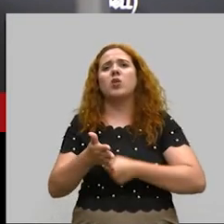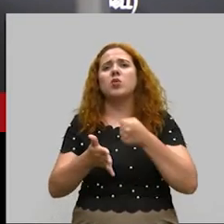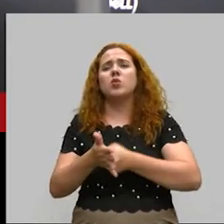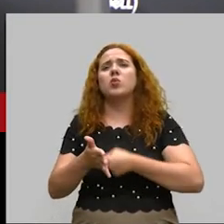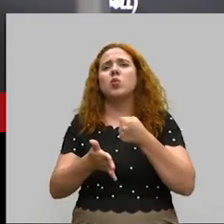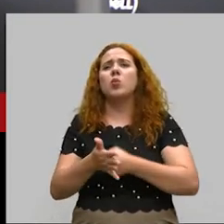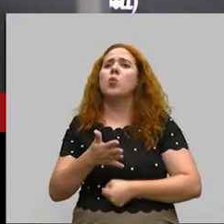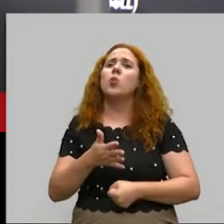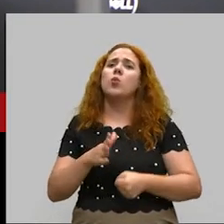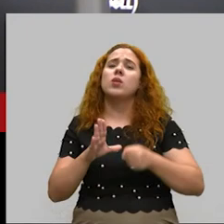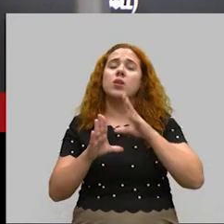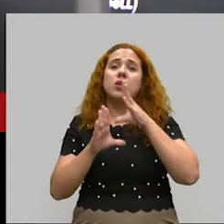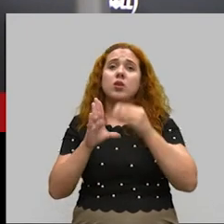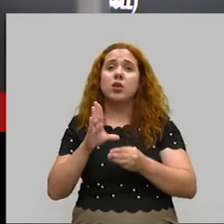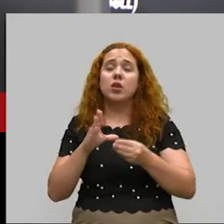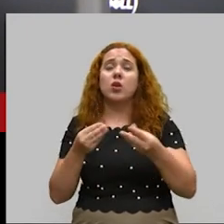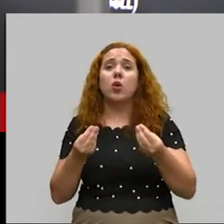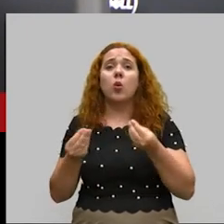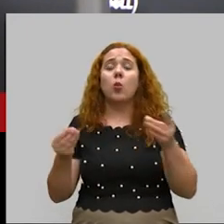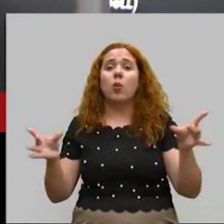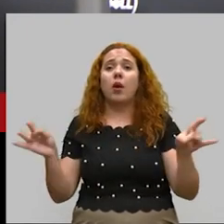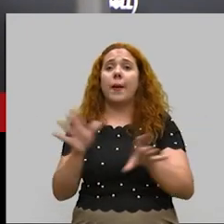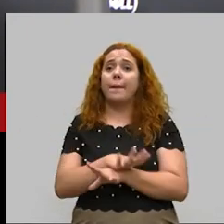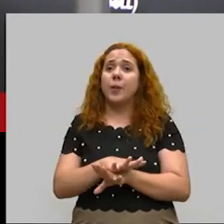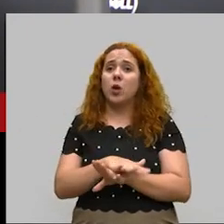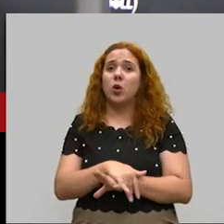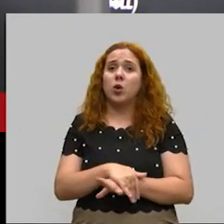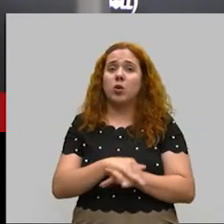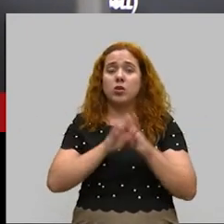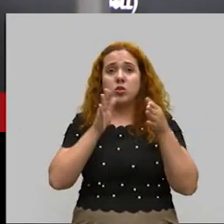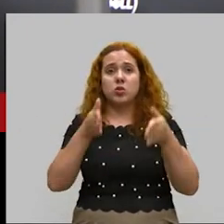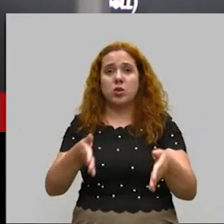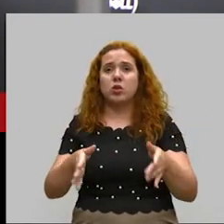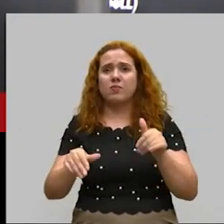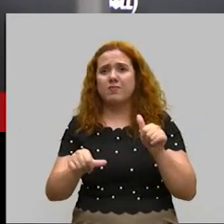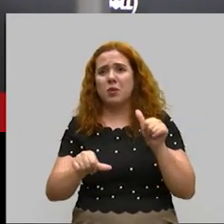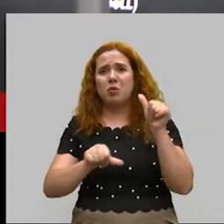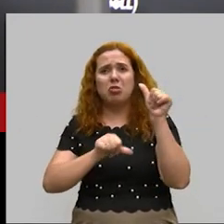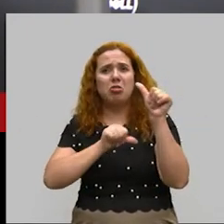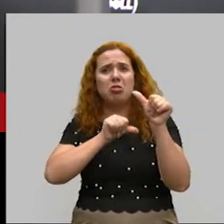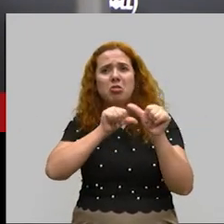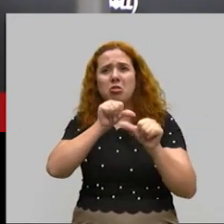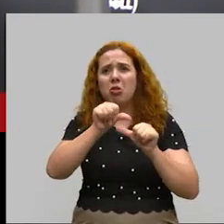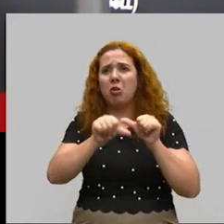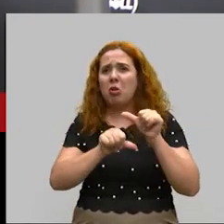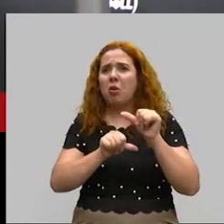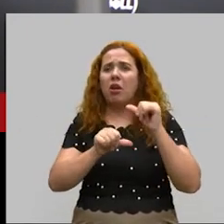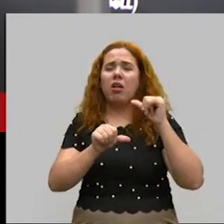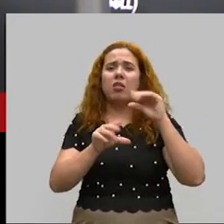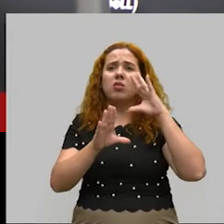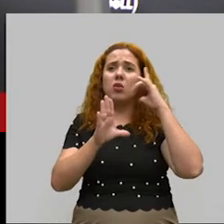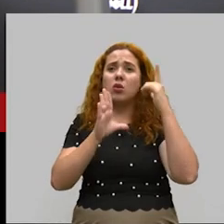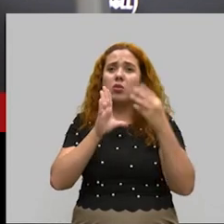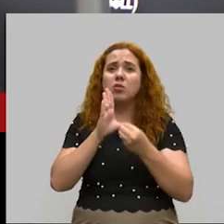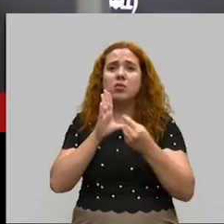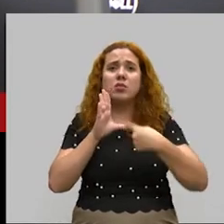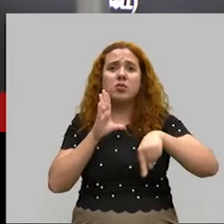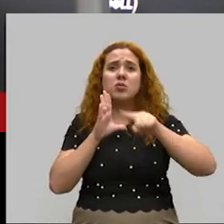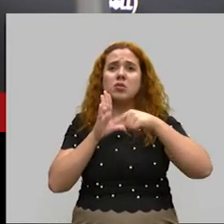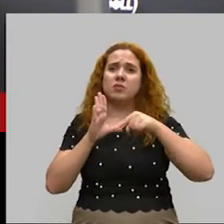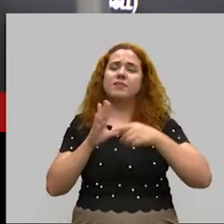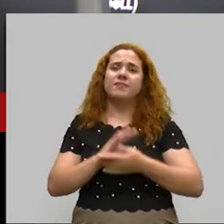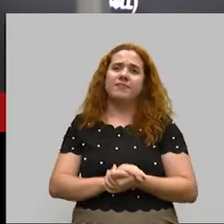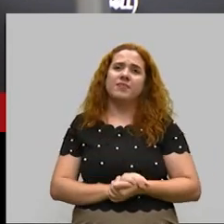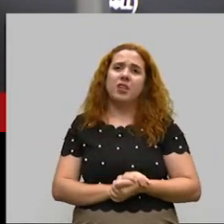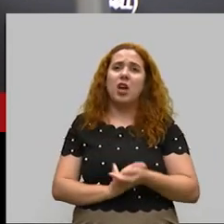nossa foi construída E como que ela foi desconstruída também pela aqueles que chegaram aqui e distorceram muitas coisas sobre as nossas origens e muita coisa sobre a nossa eh